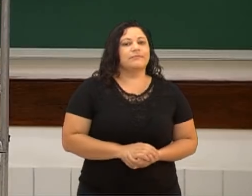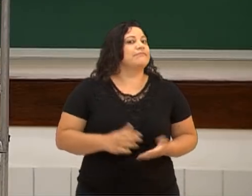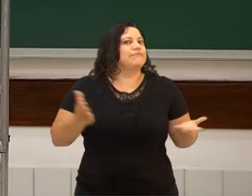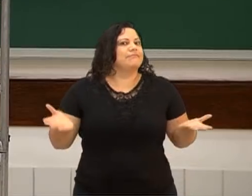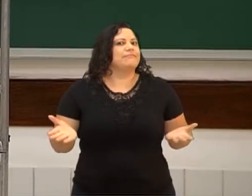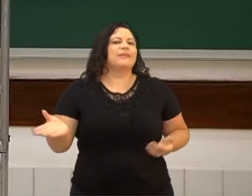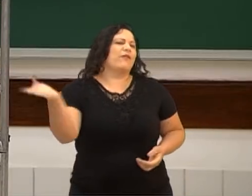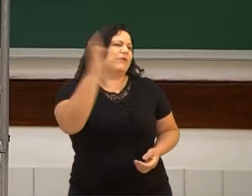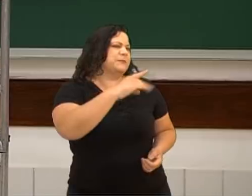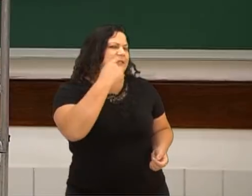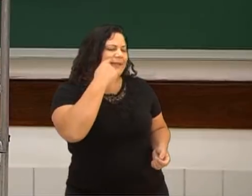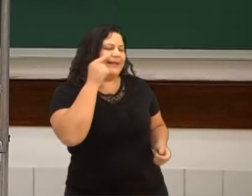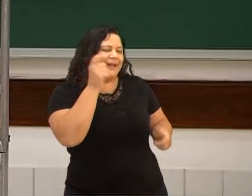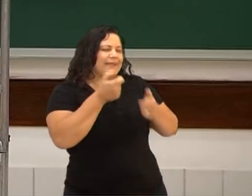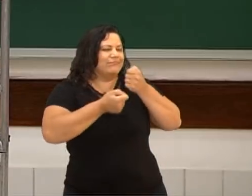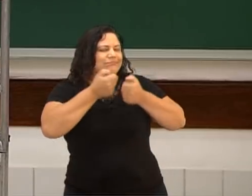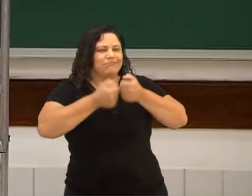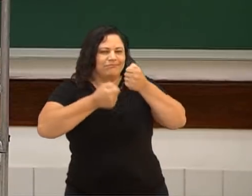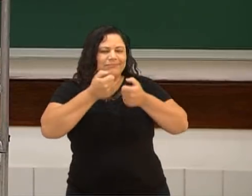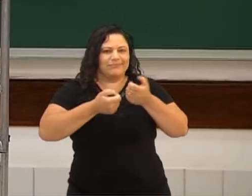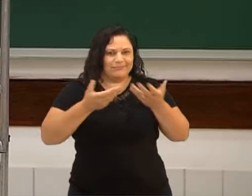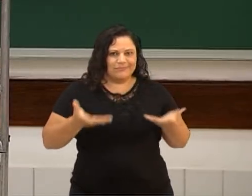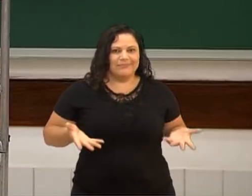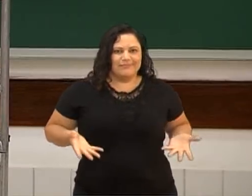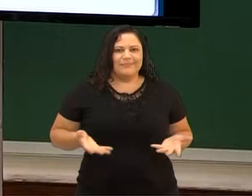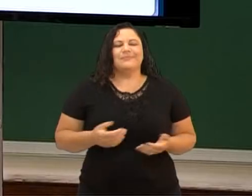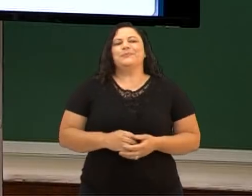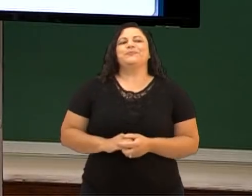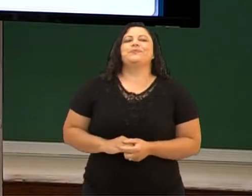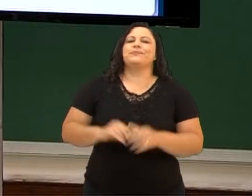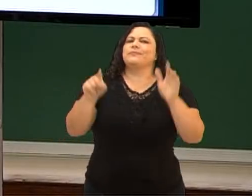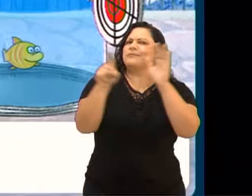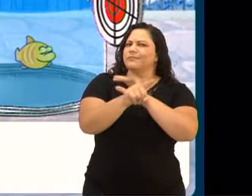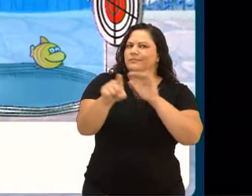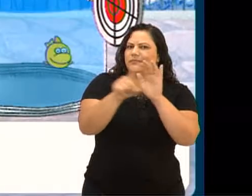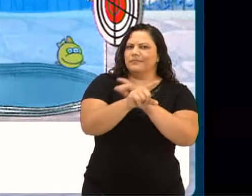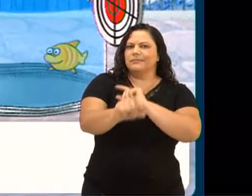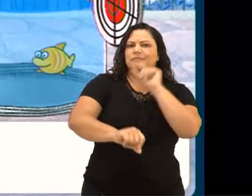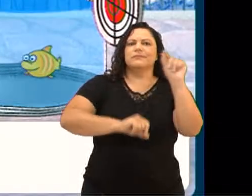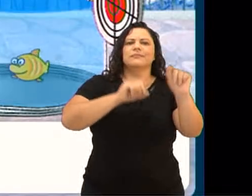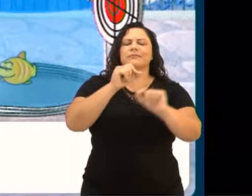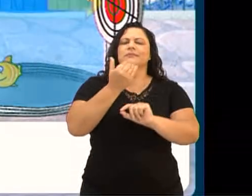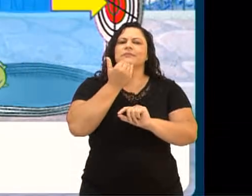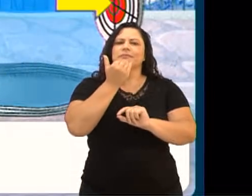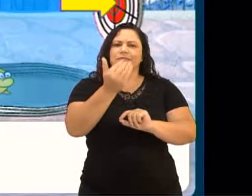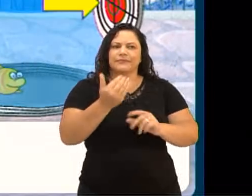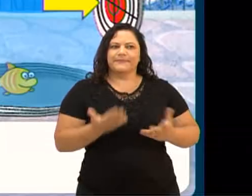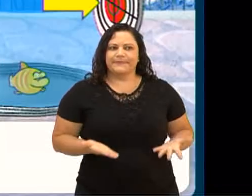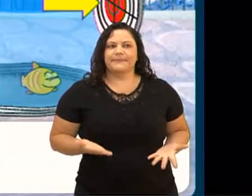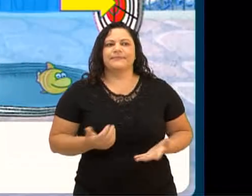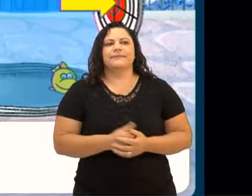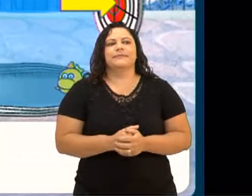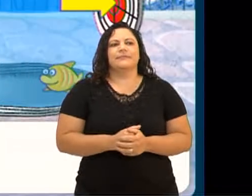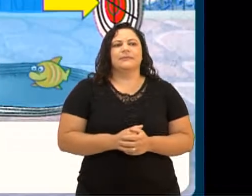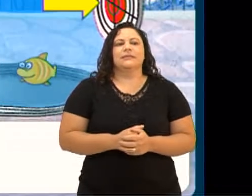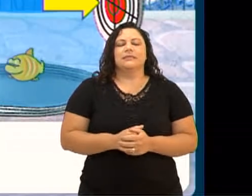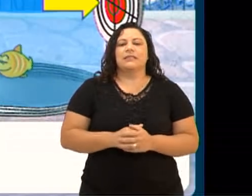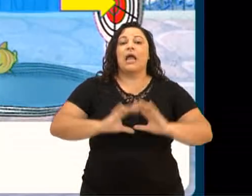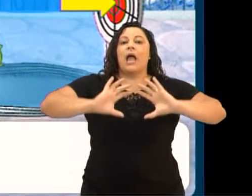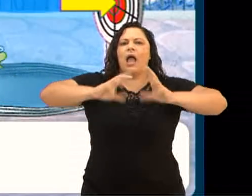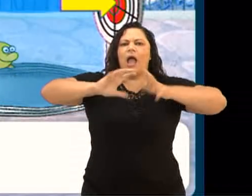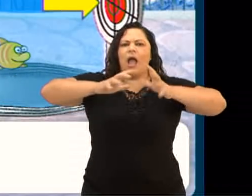Vamos lá então, pessoal, vamos jogar? Então, nosso jogo ele pergunta o seguinte, o que ele pede para fazer? Dispare a bola para o